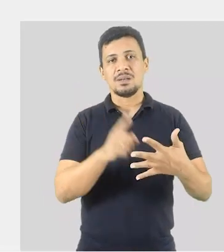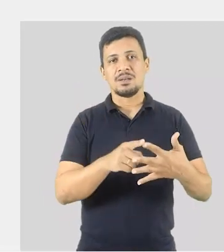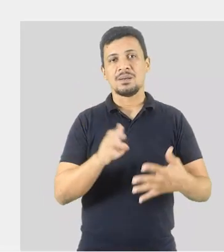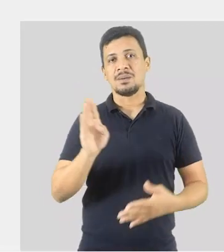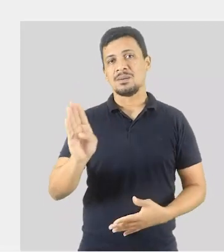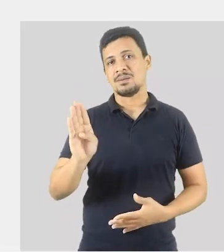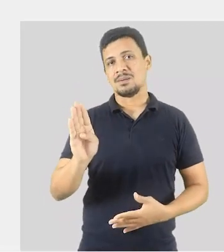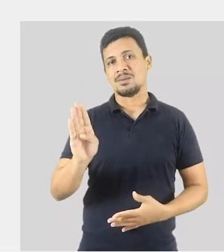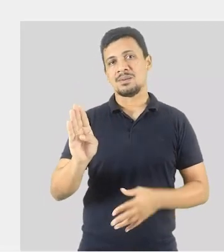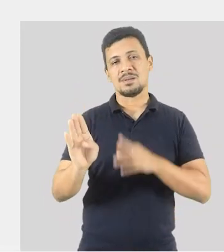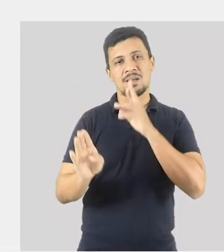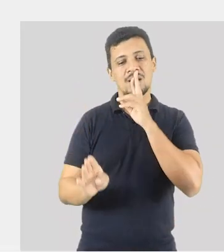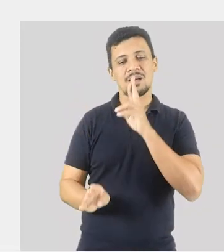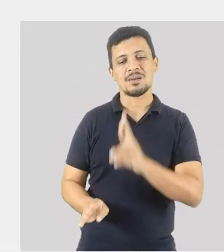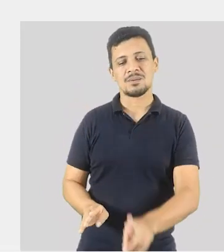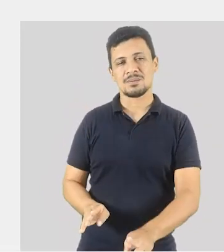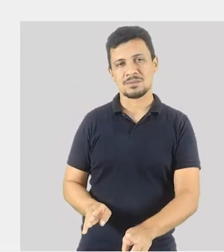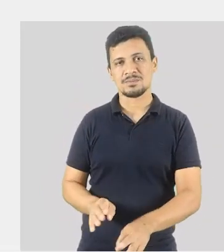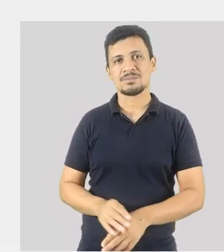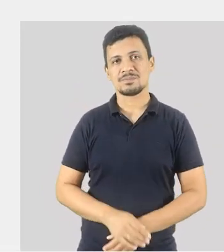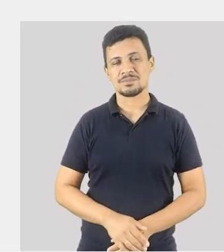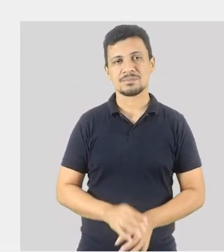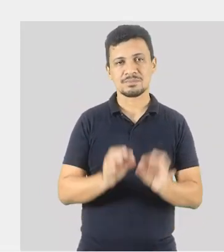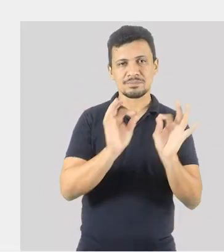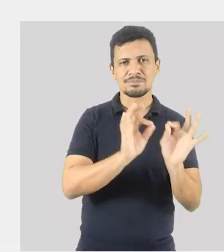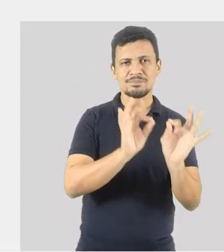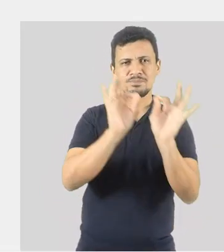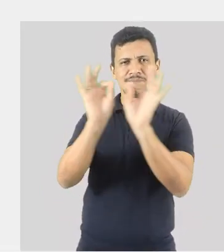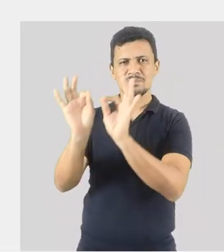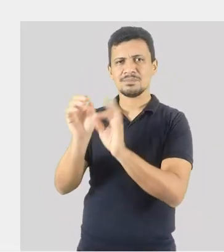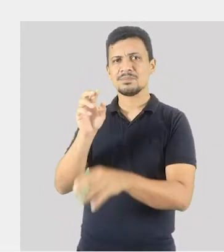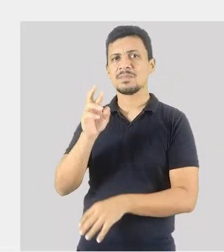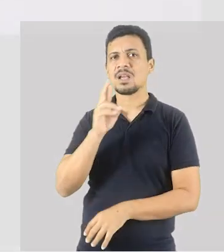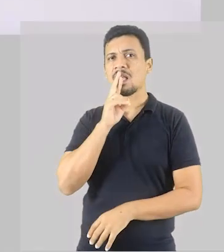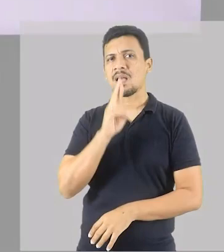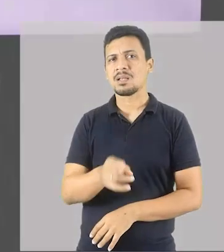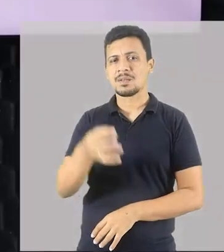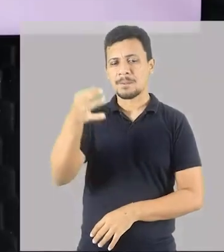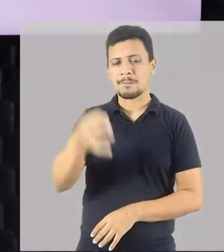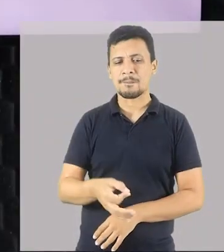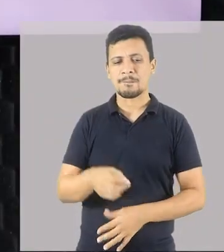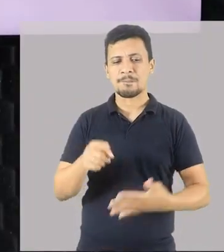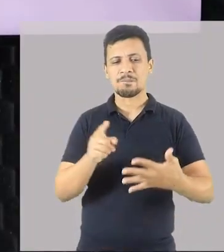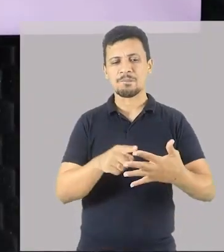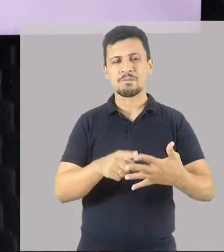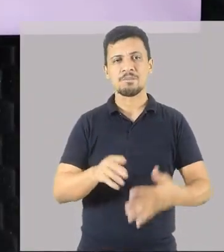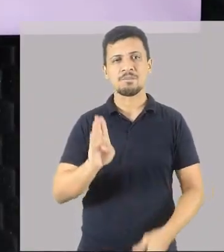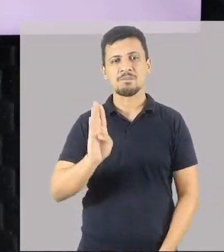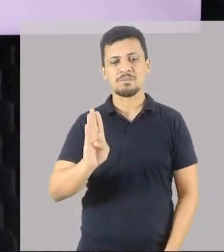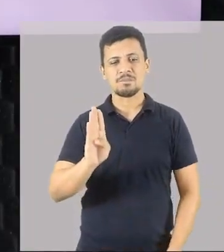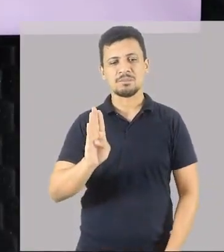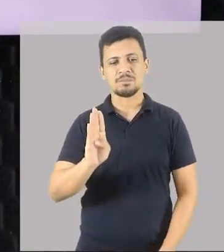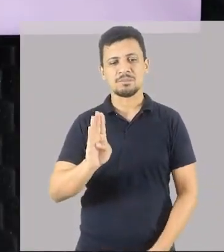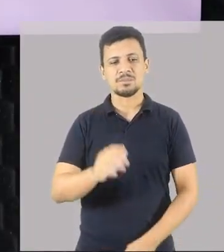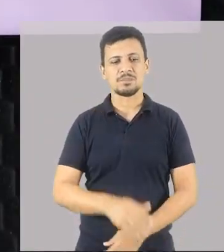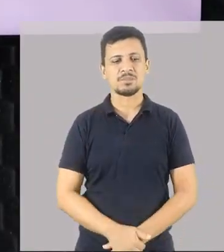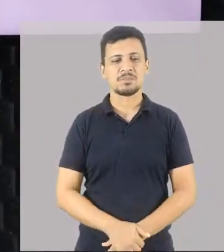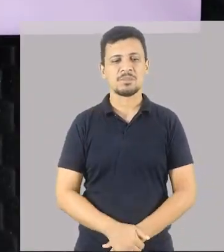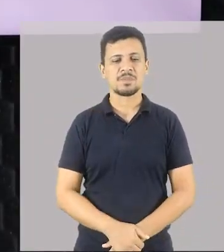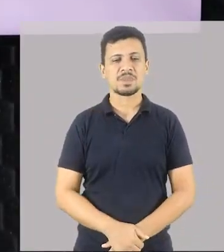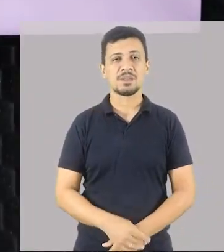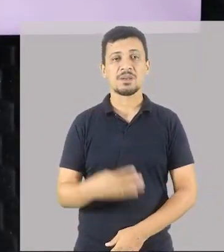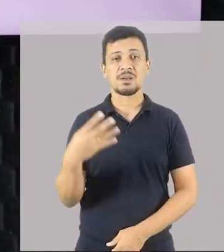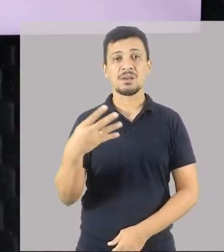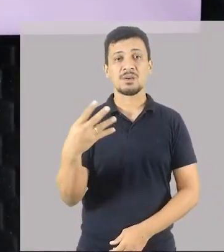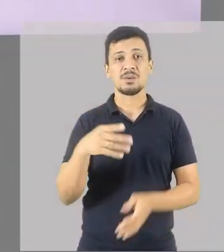derivação parasintética. Opção correta, né? Letra B de bola. E a nossa